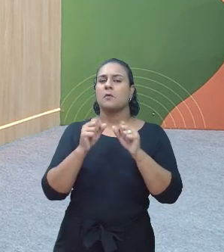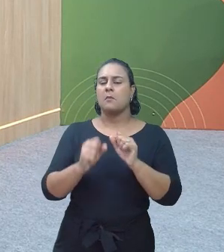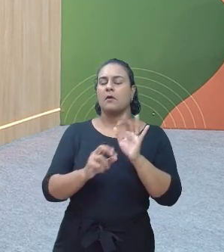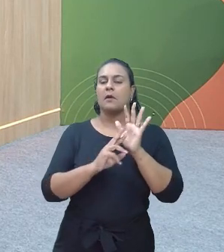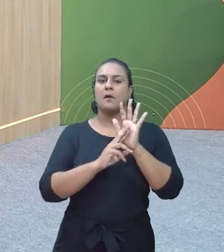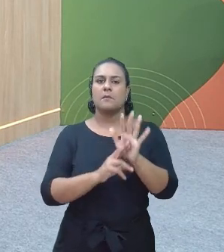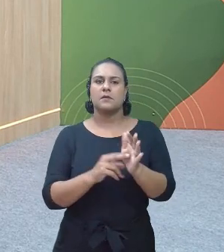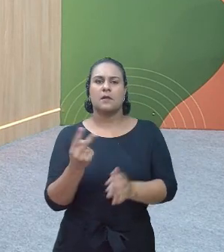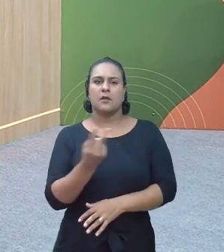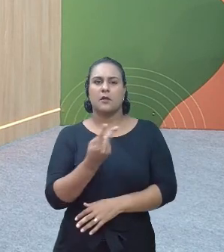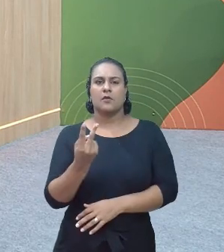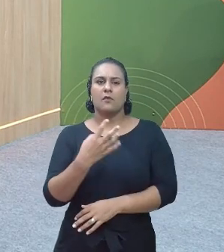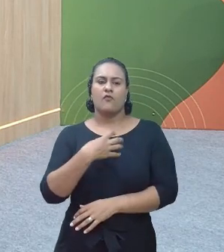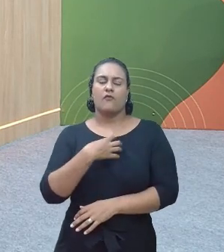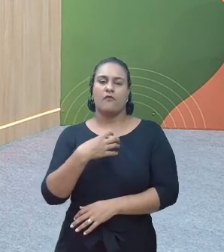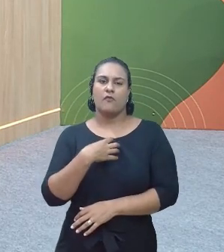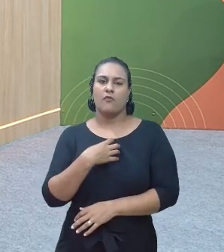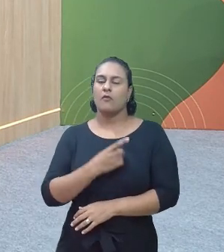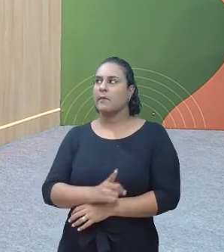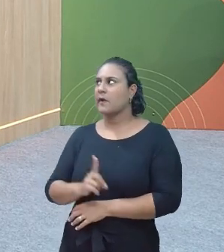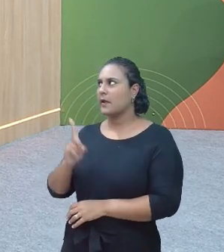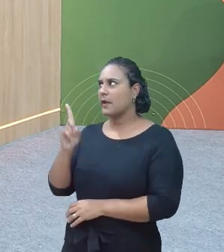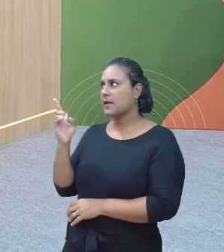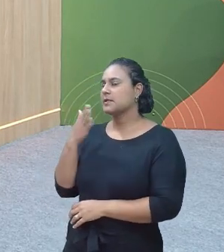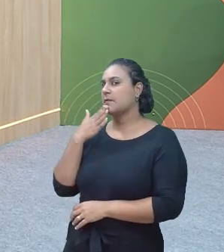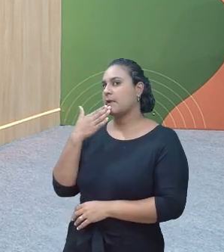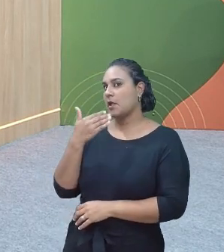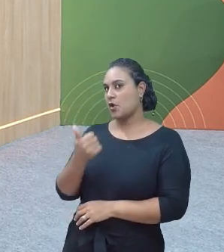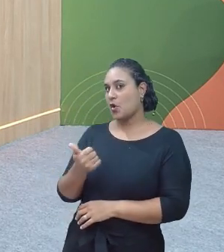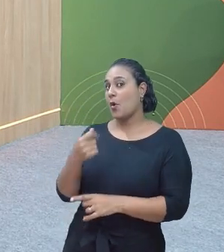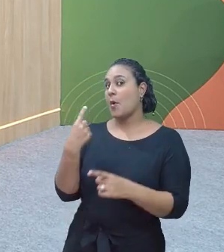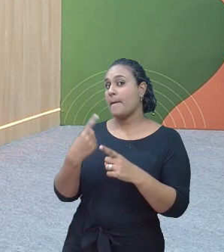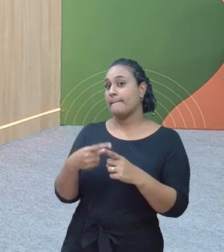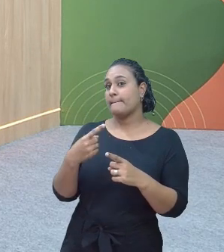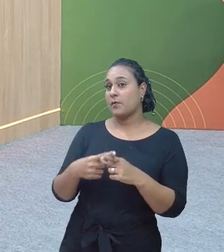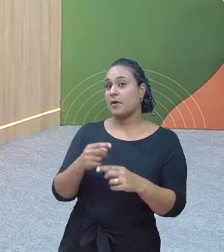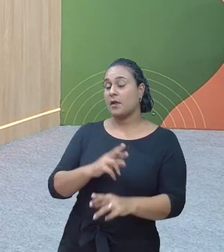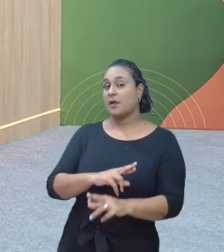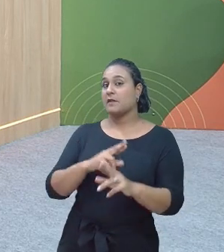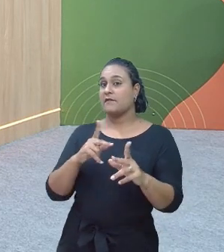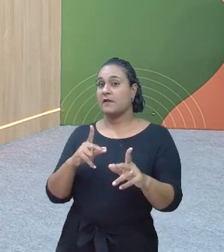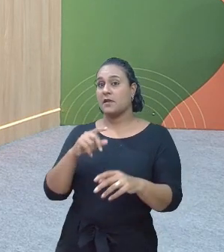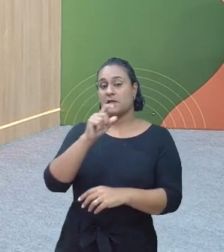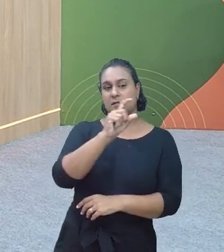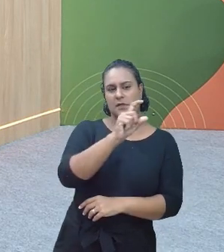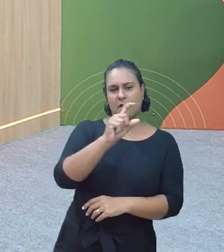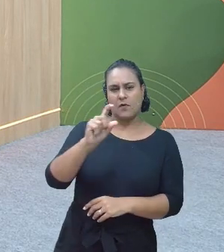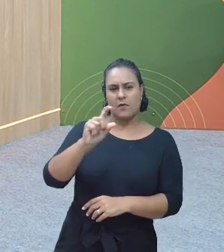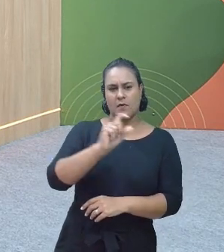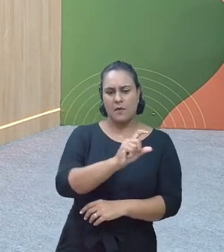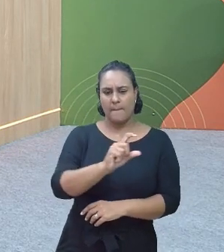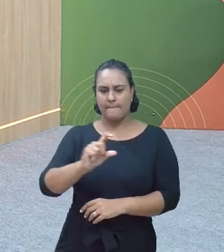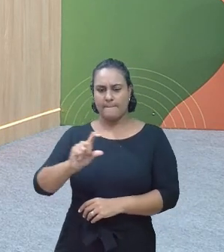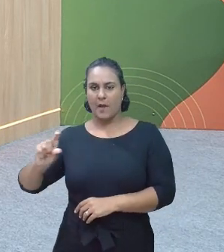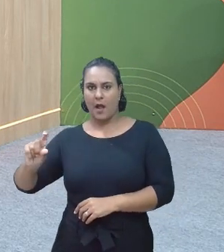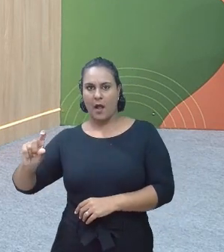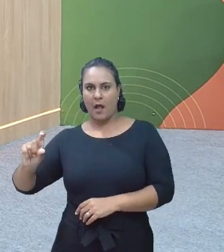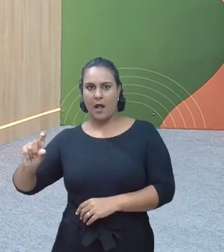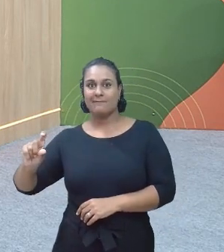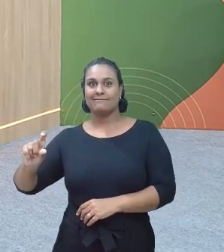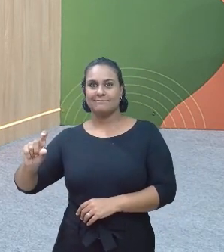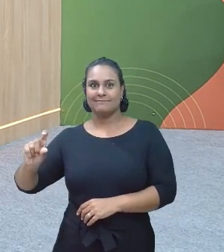duas maneiras. Aqui fica mais confortável, uma vez que a diferença entre o maior e o menor, cadê? Está aqui